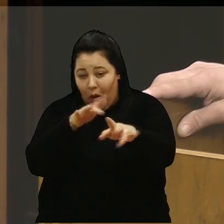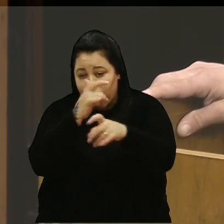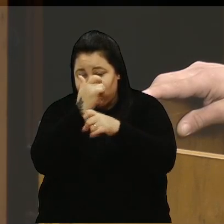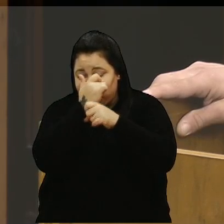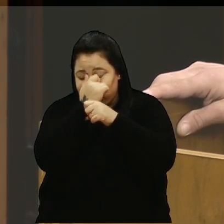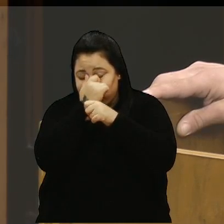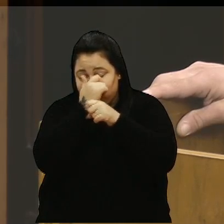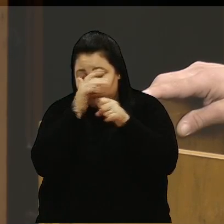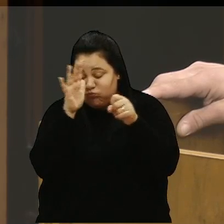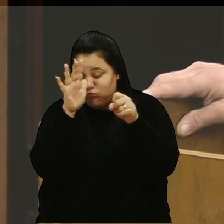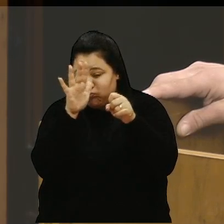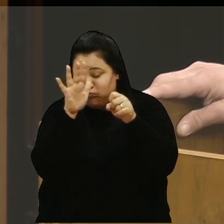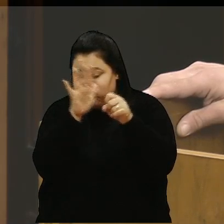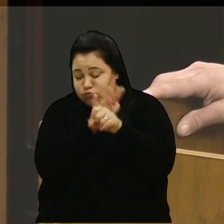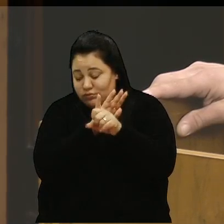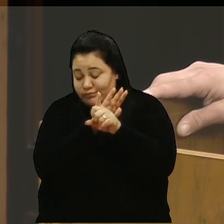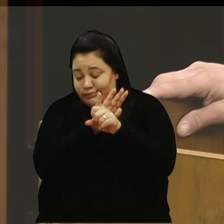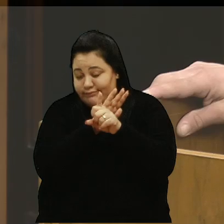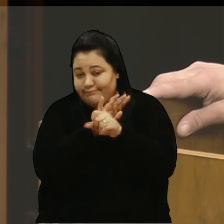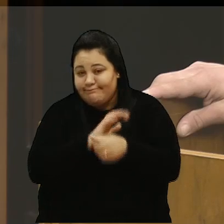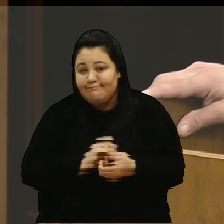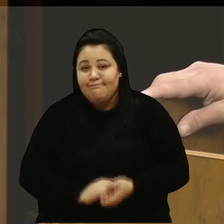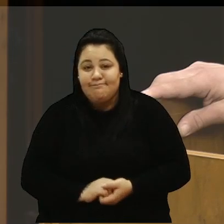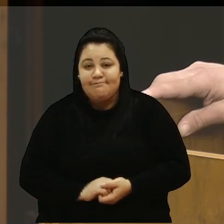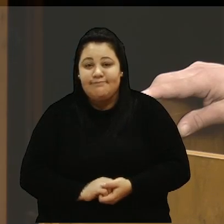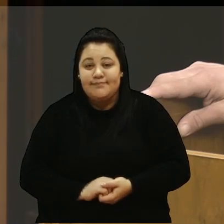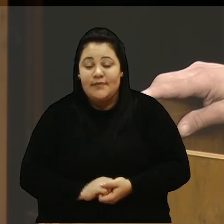Engarrafamentos e engarrafamentos.